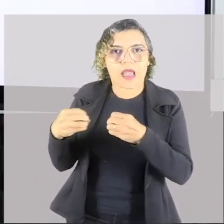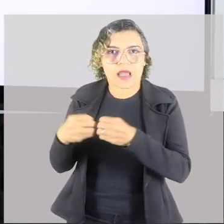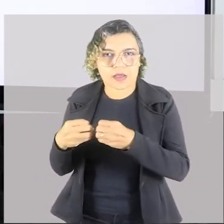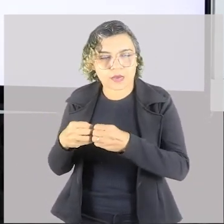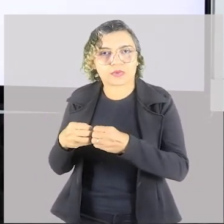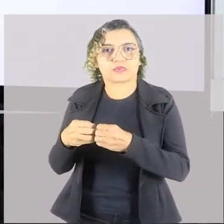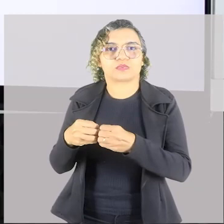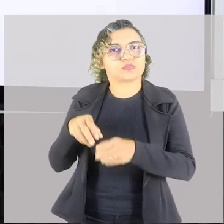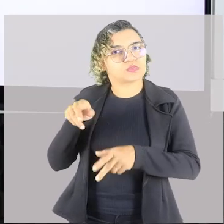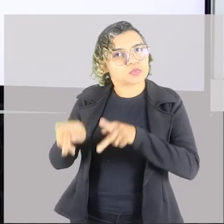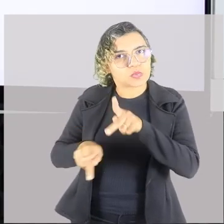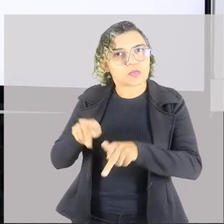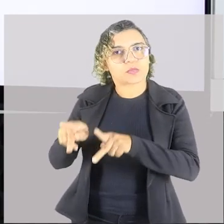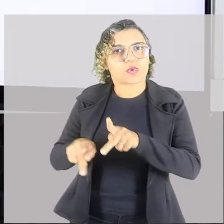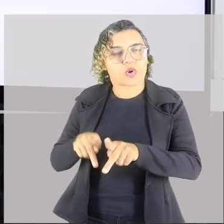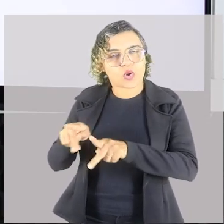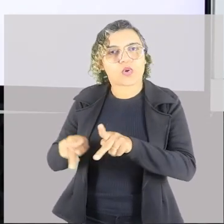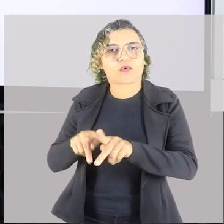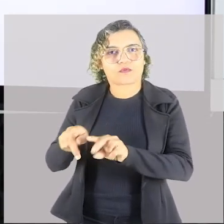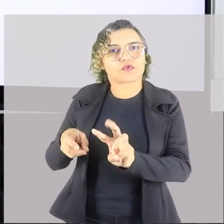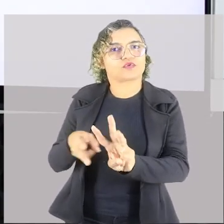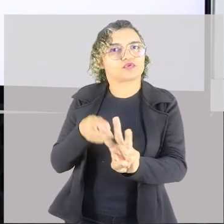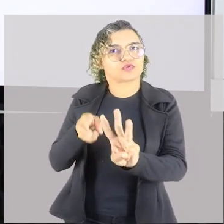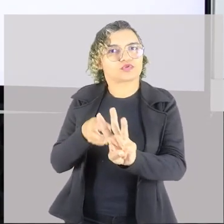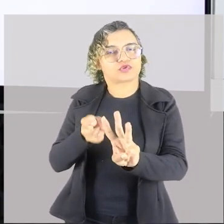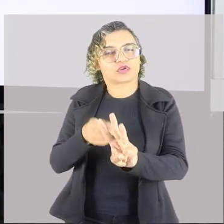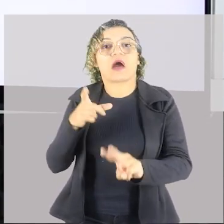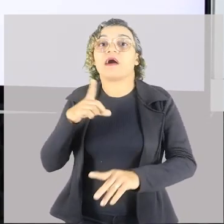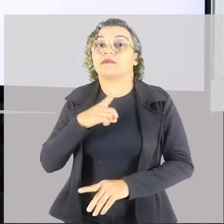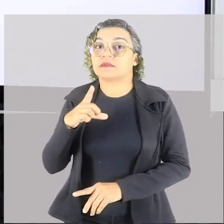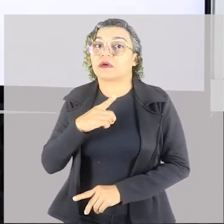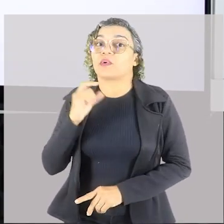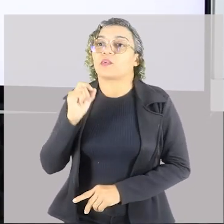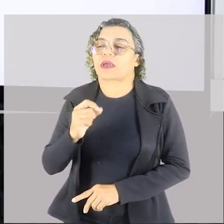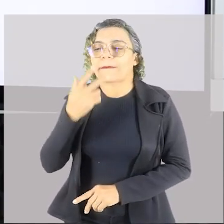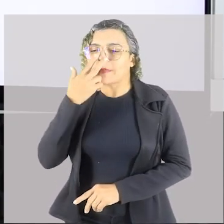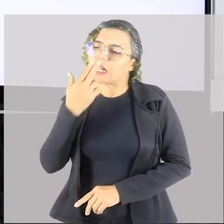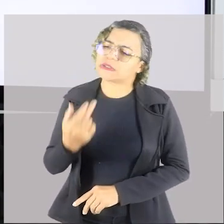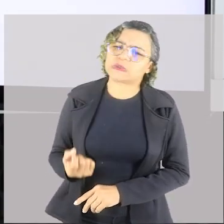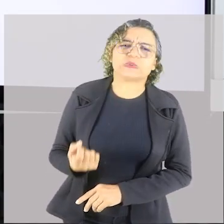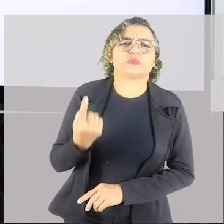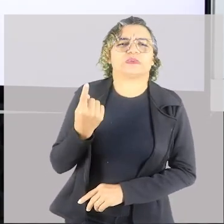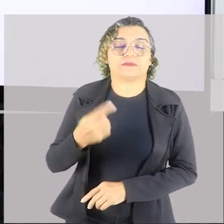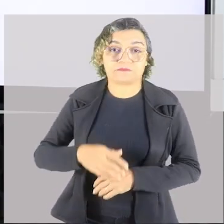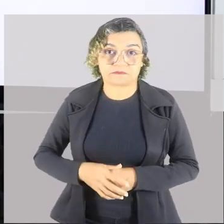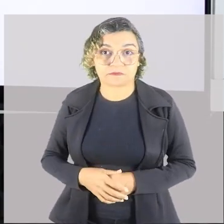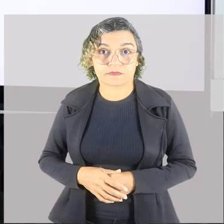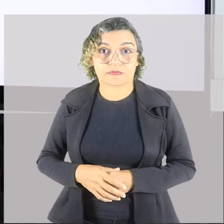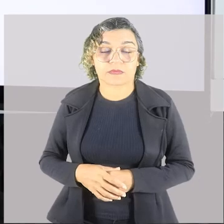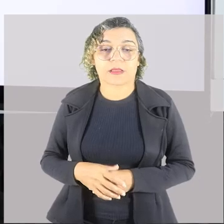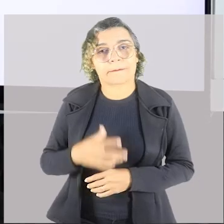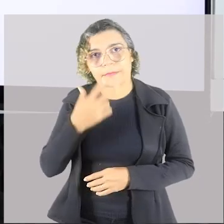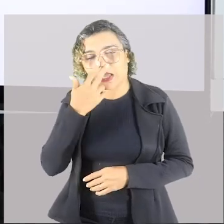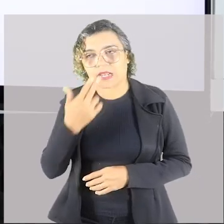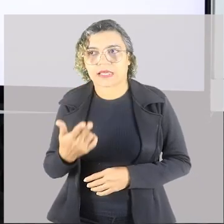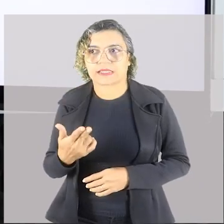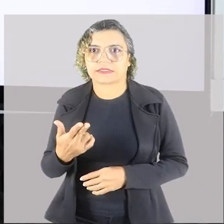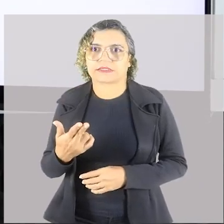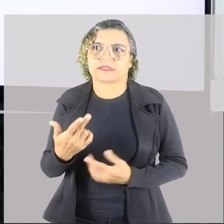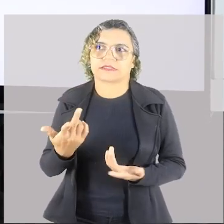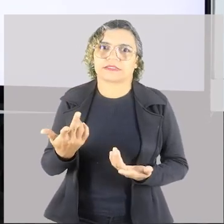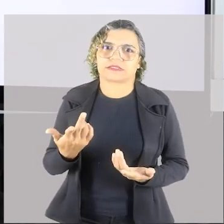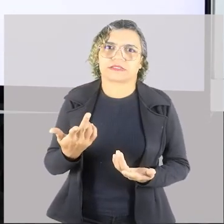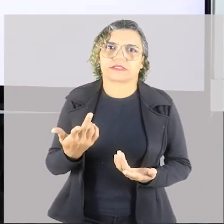os indígenas, a gente acabou percebendo ali que há esse estranhamento, essa dupla